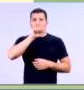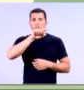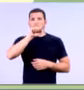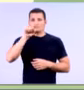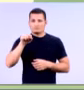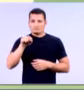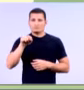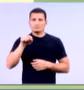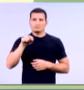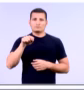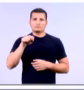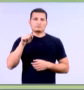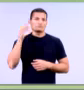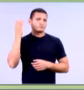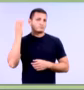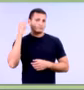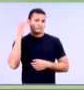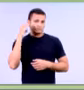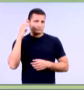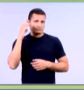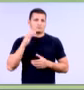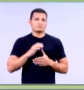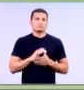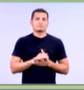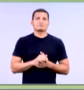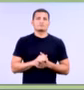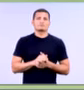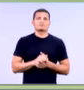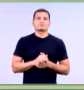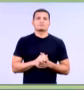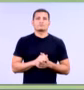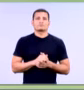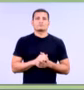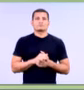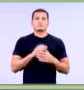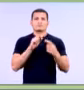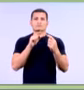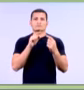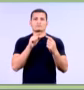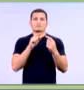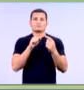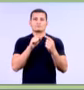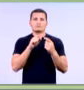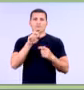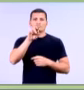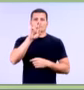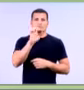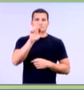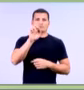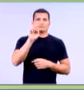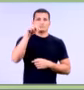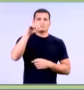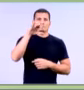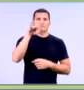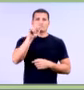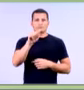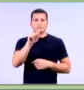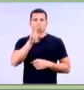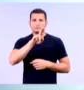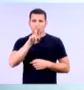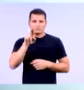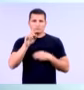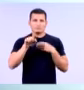plural, né? Então, vamos lá. Seguindo, a regência nominal é como o